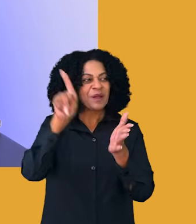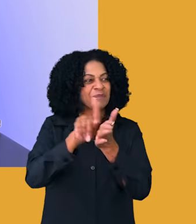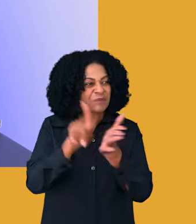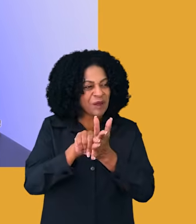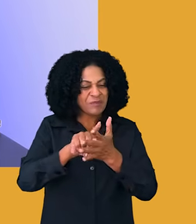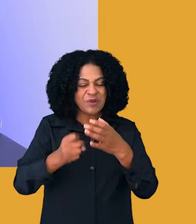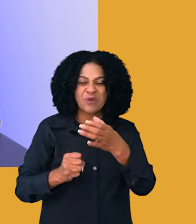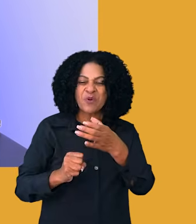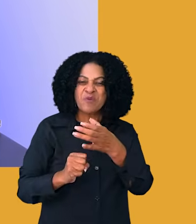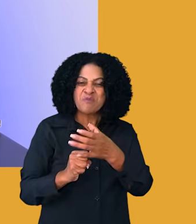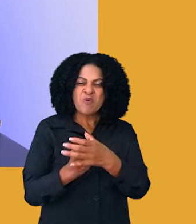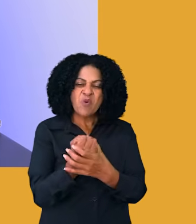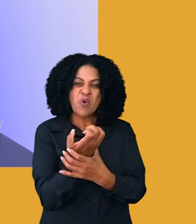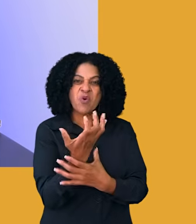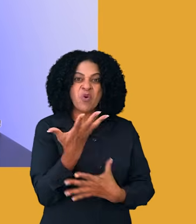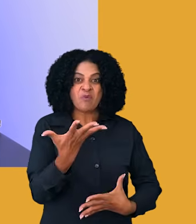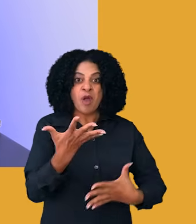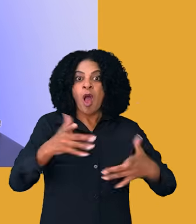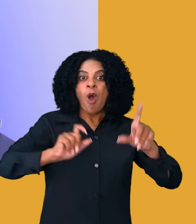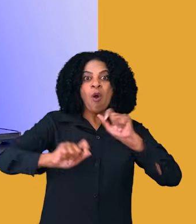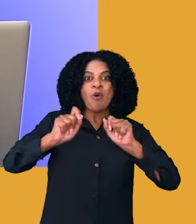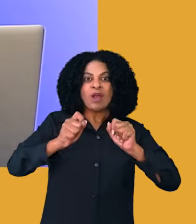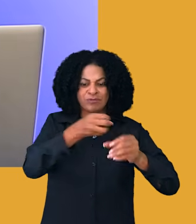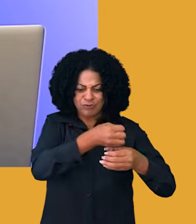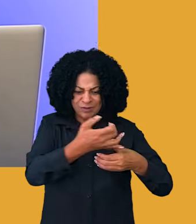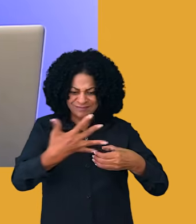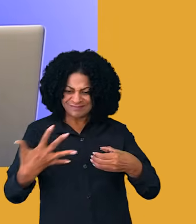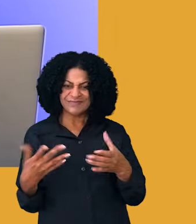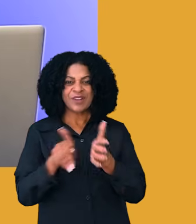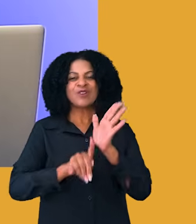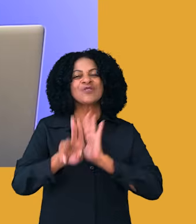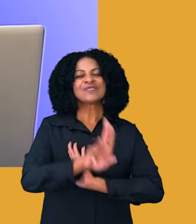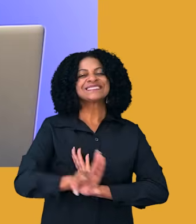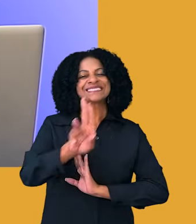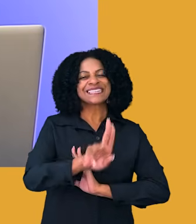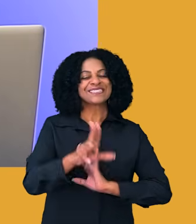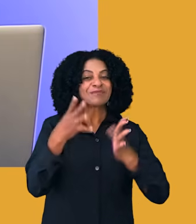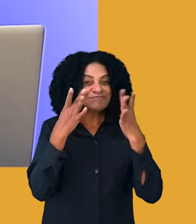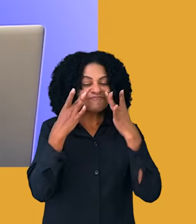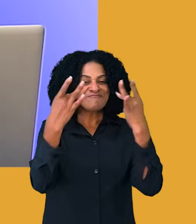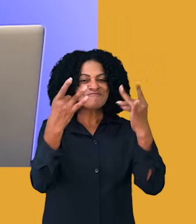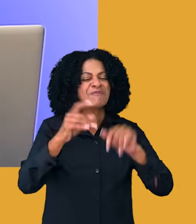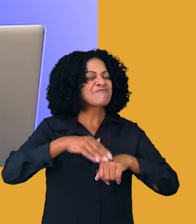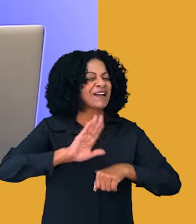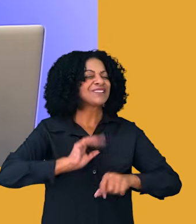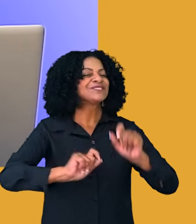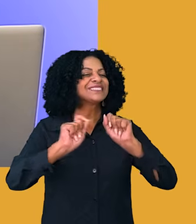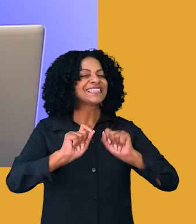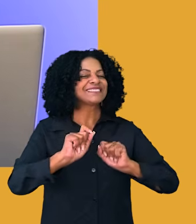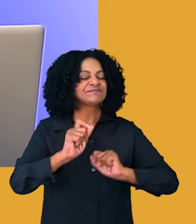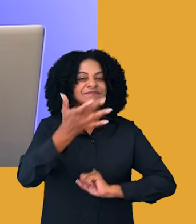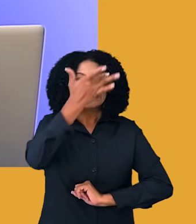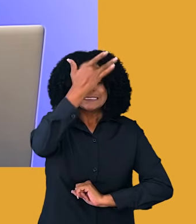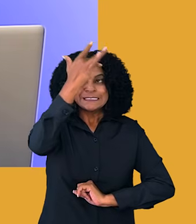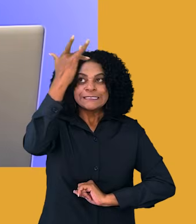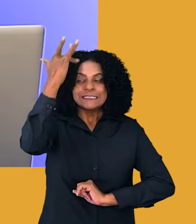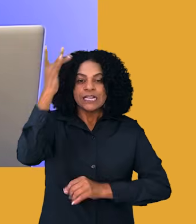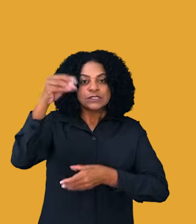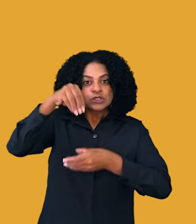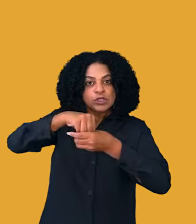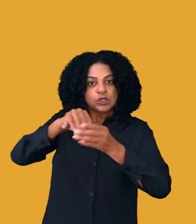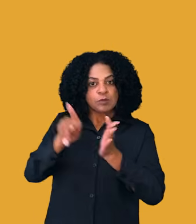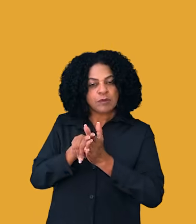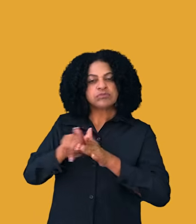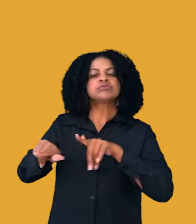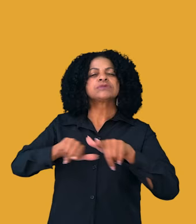de verdade e aplicando no dia a dia. E sabe o que mais chamou a atenção do público? Saúde mental no trabalho.